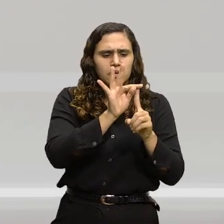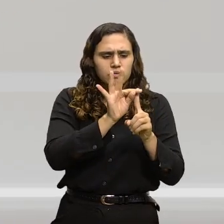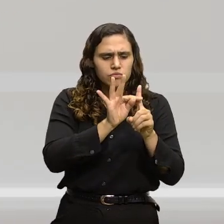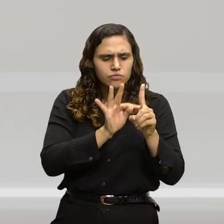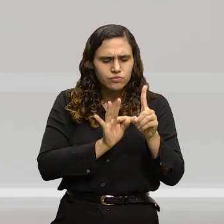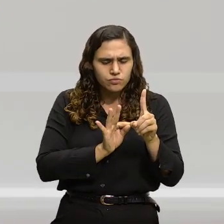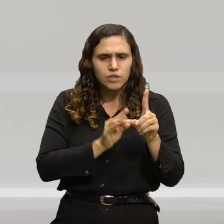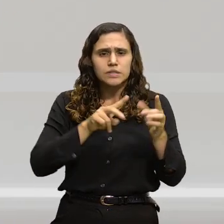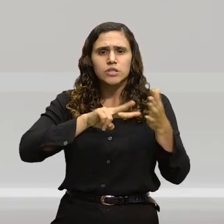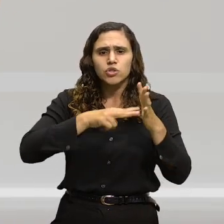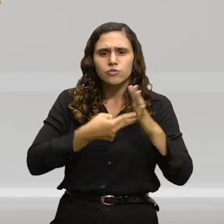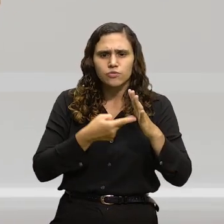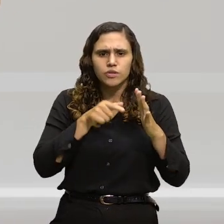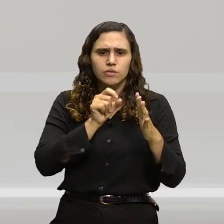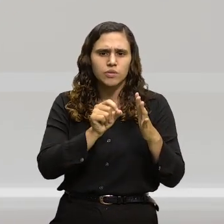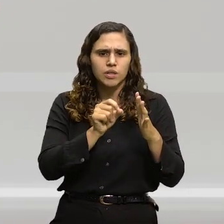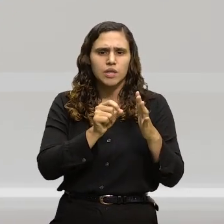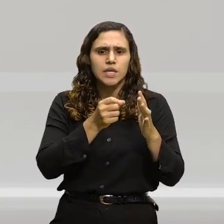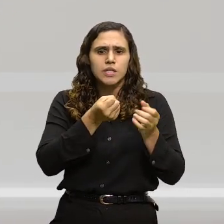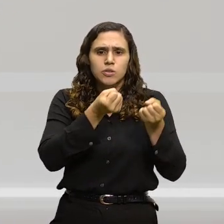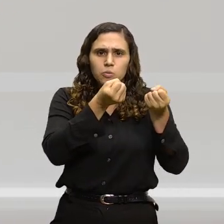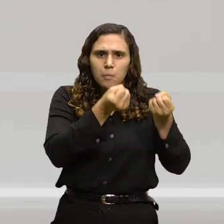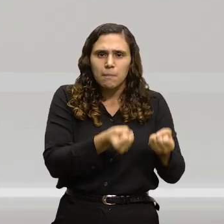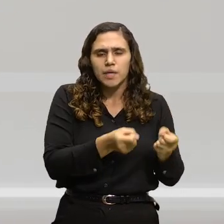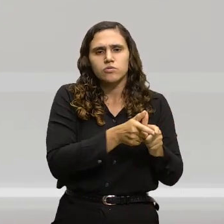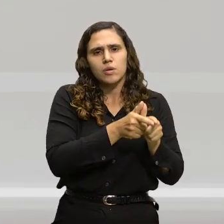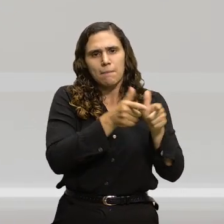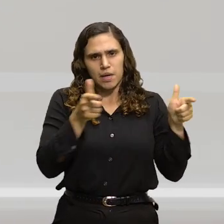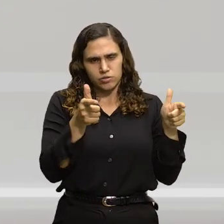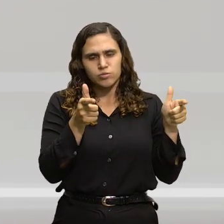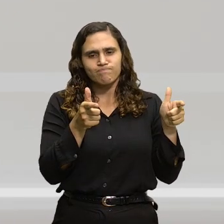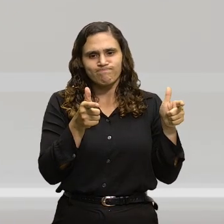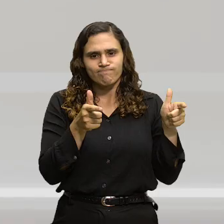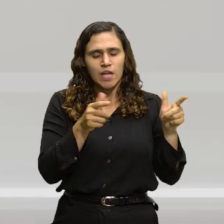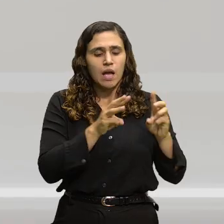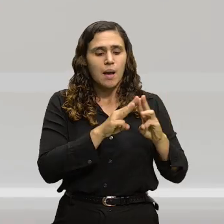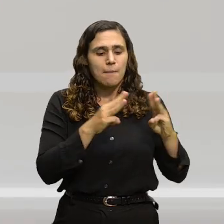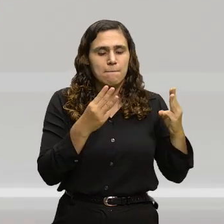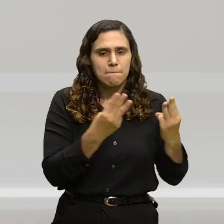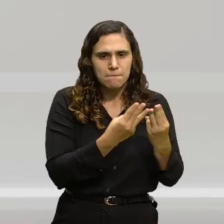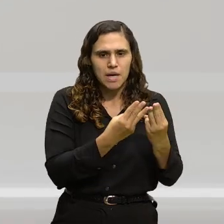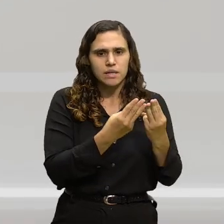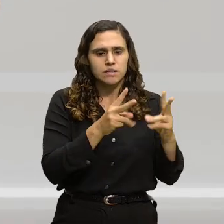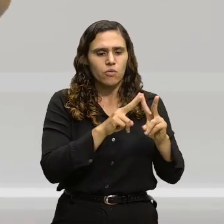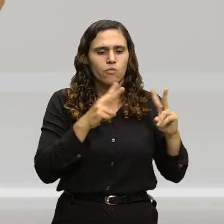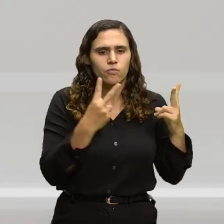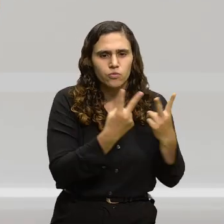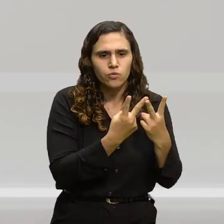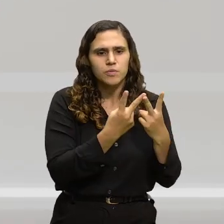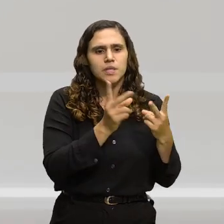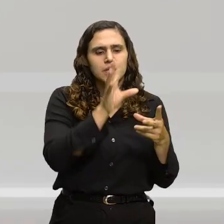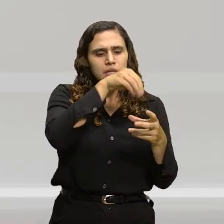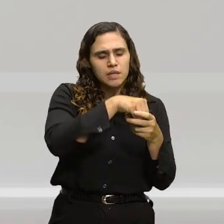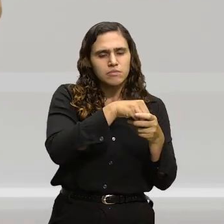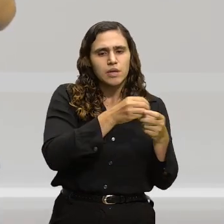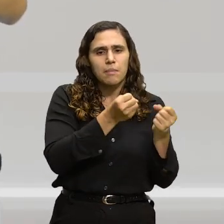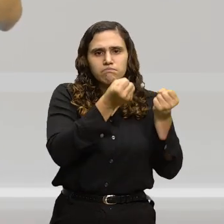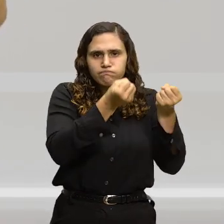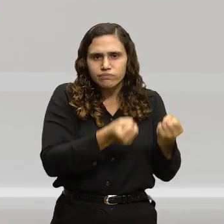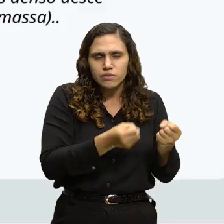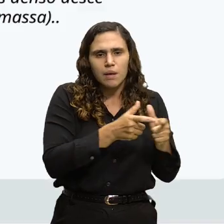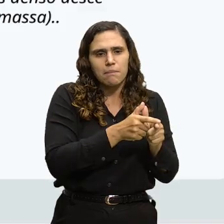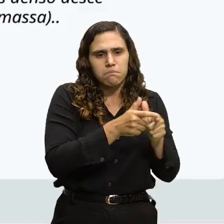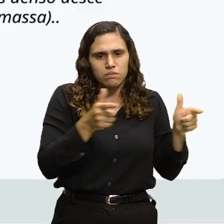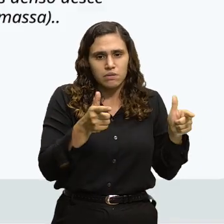volume. Significa que o peso ali ele é maior, porque a massa ali, o volume que as moléculas estão ocupando, ele é maior. Agora, quando eu